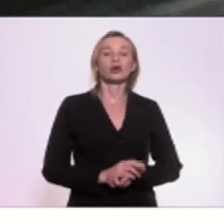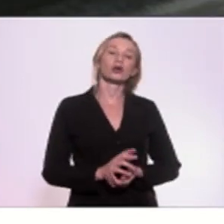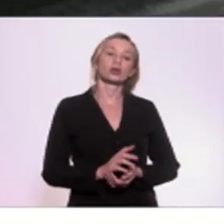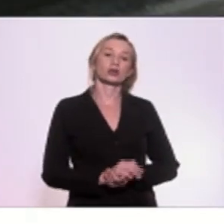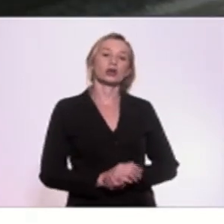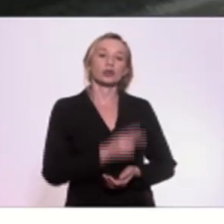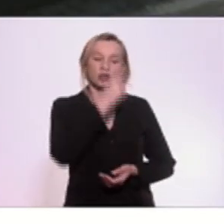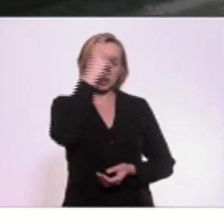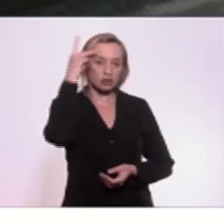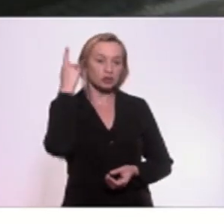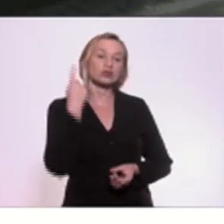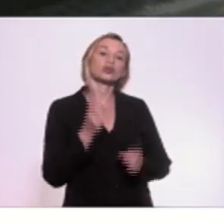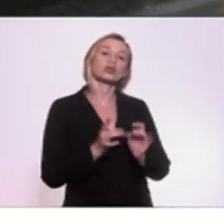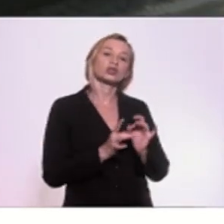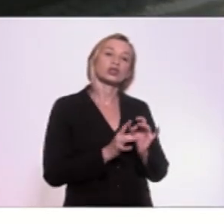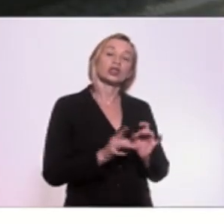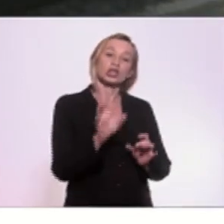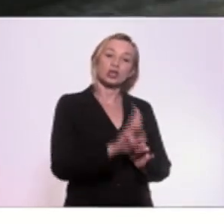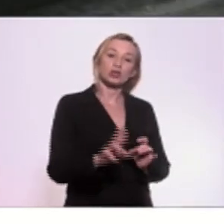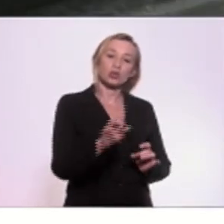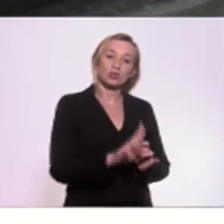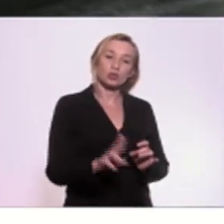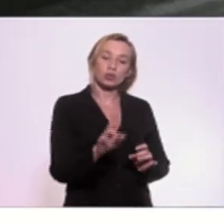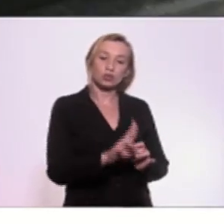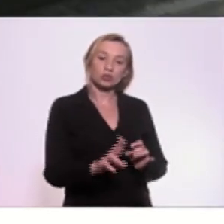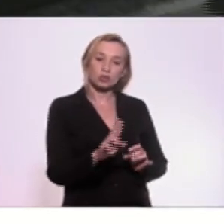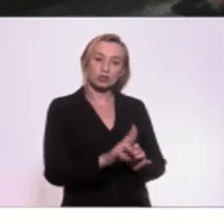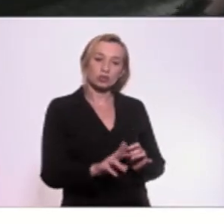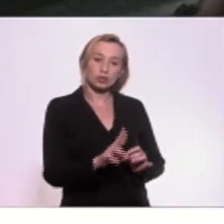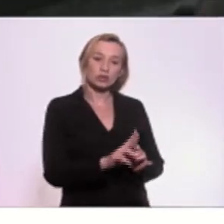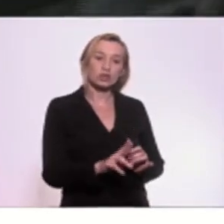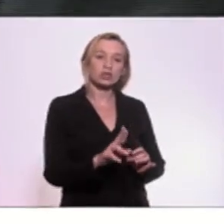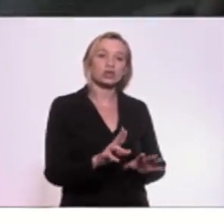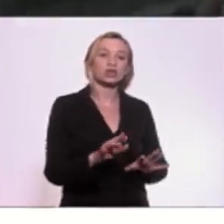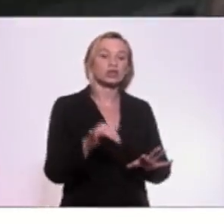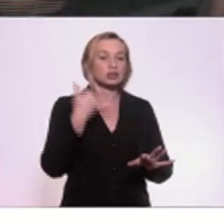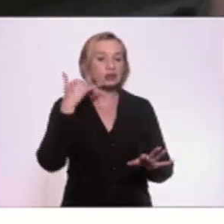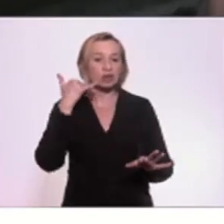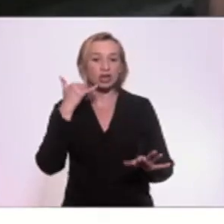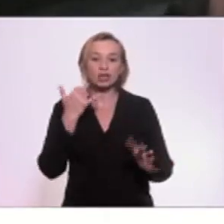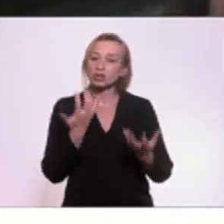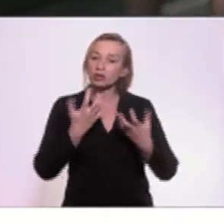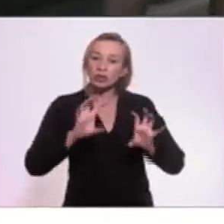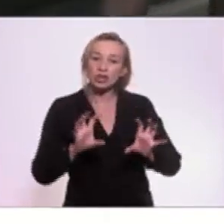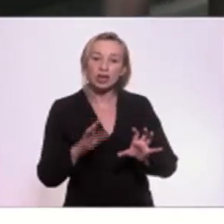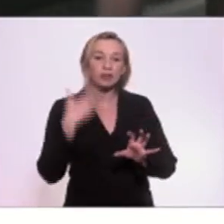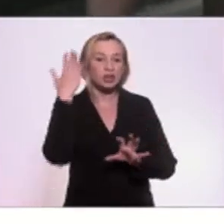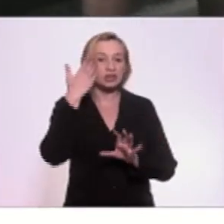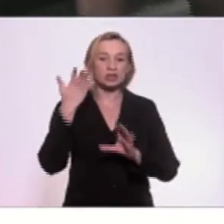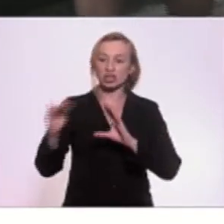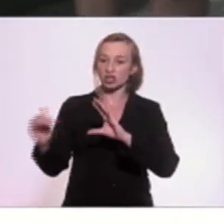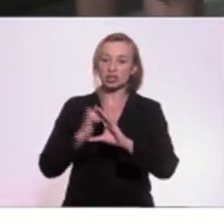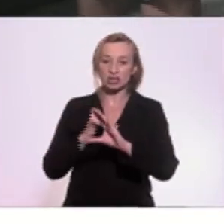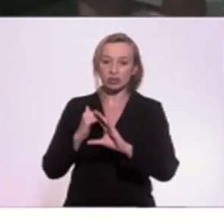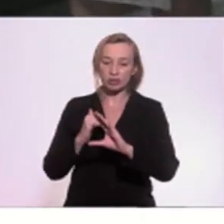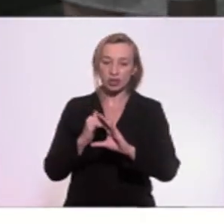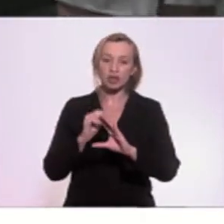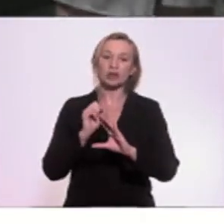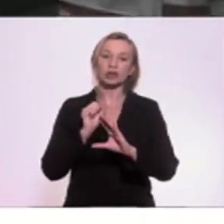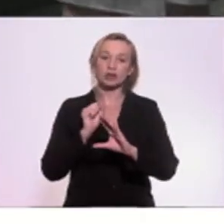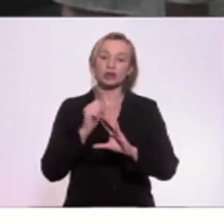lei, deverá ser informado pela companhia de telefonia celular no corpo